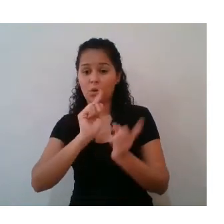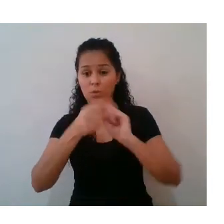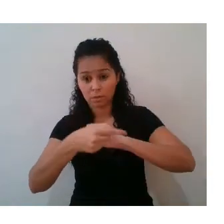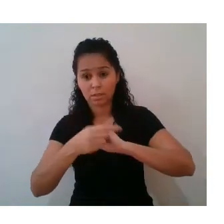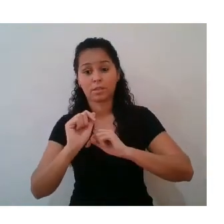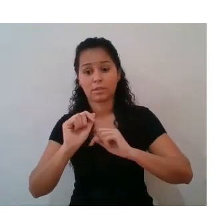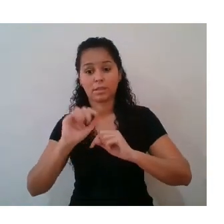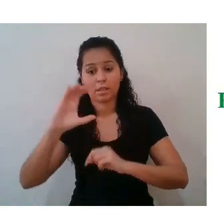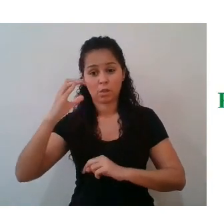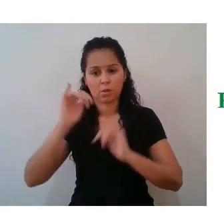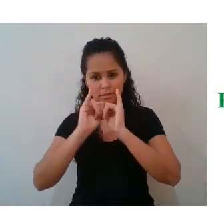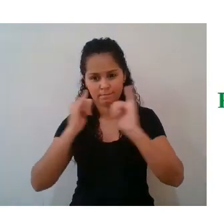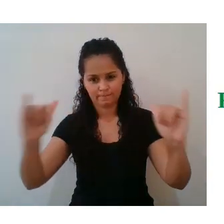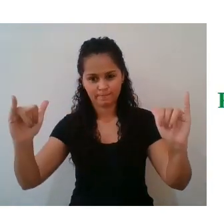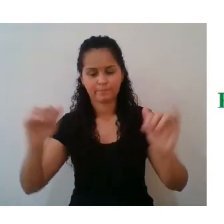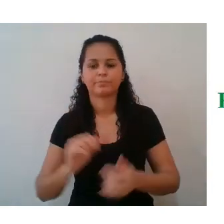opõe à passagem da corrente.